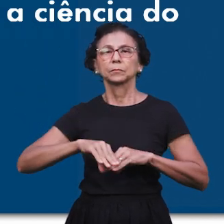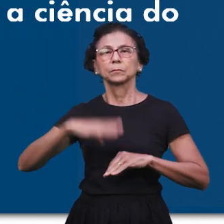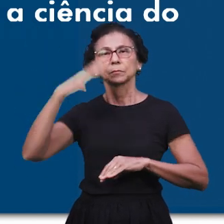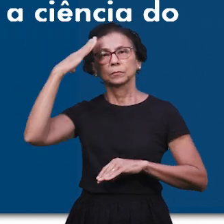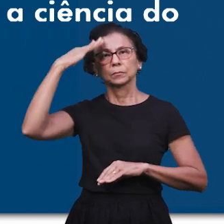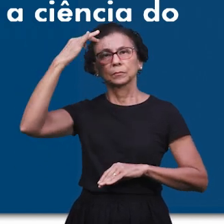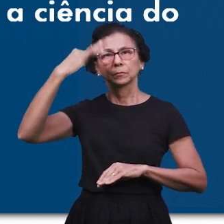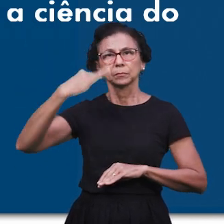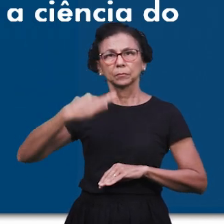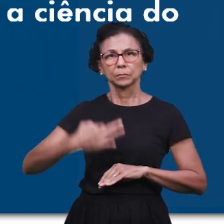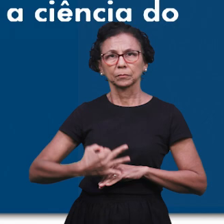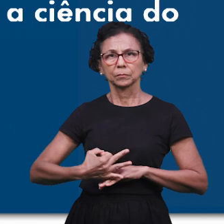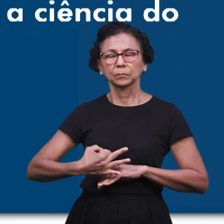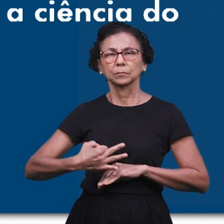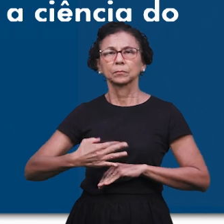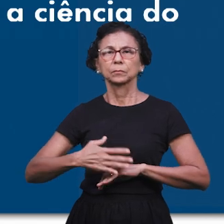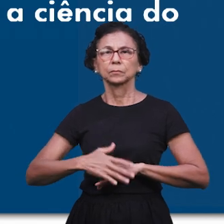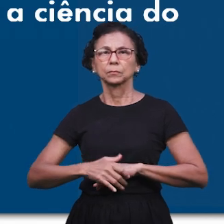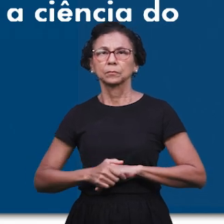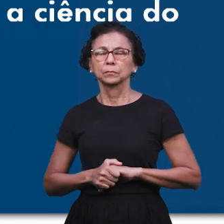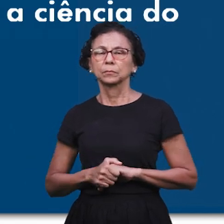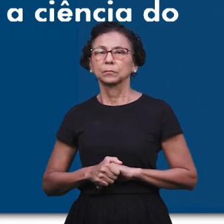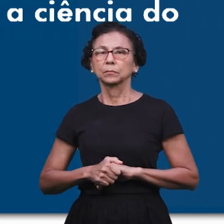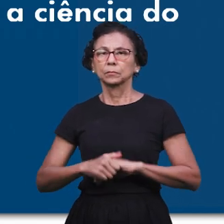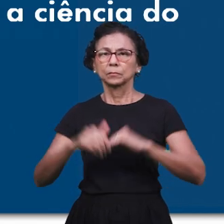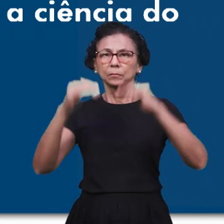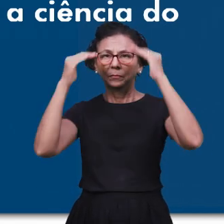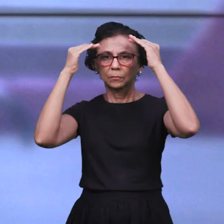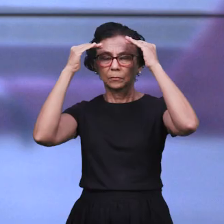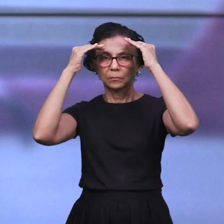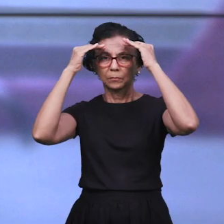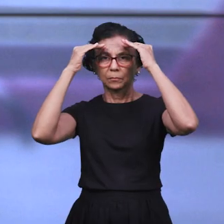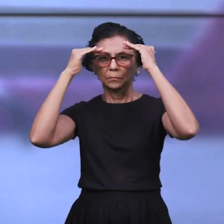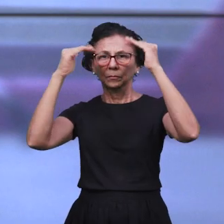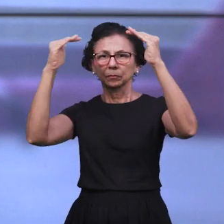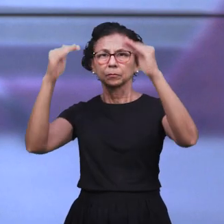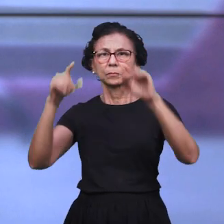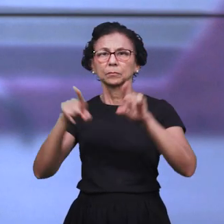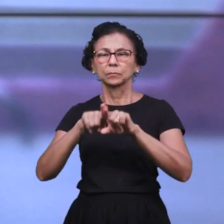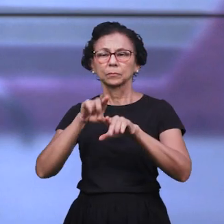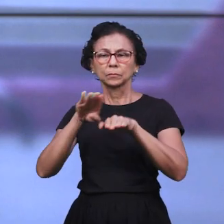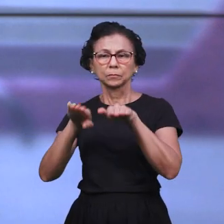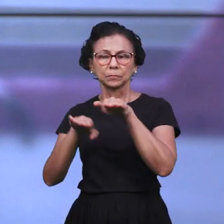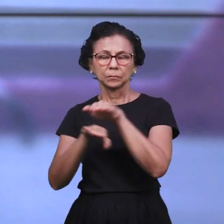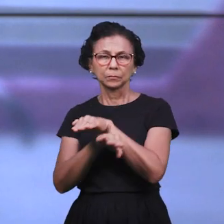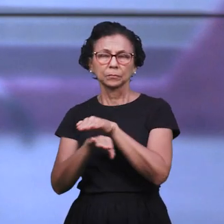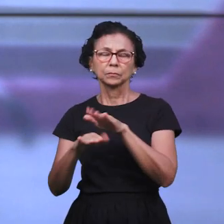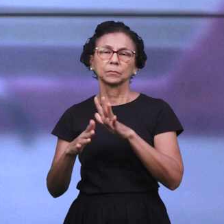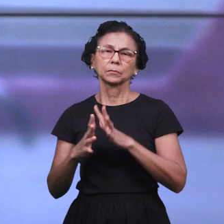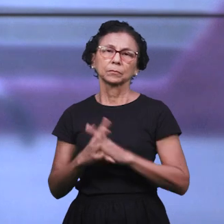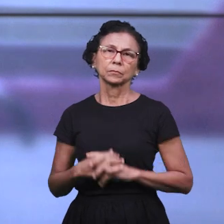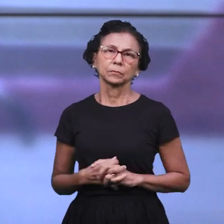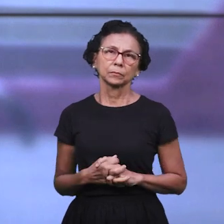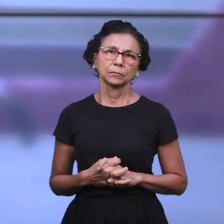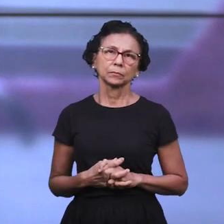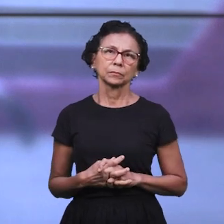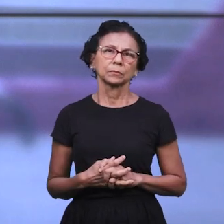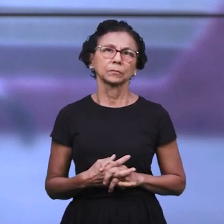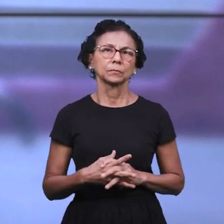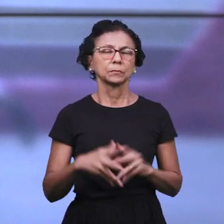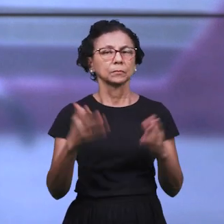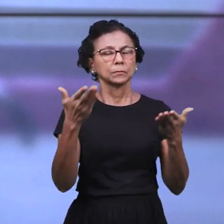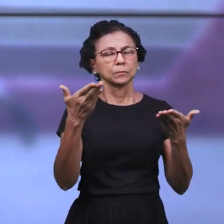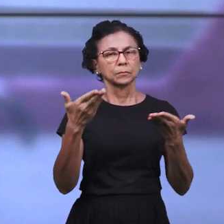sabedoria, e diante da honra vai a humildade. Irmãos, nós convidamos vocês,